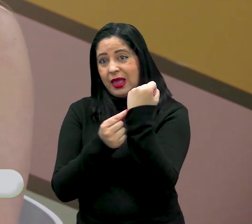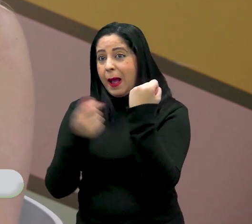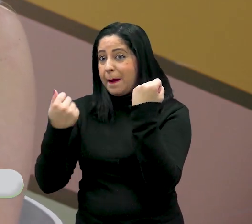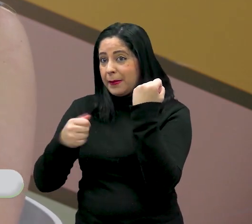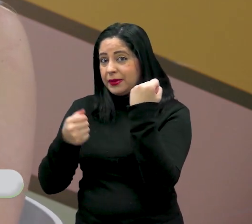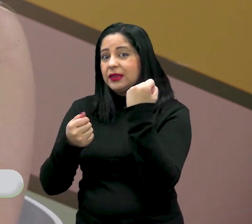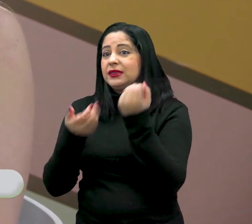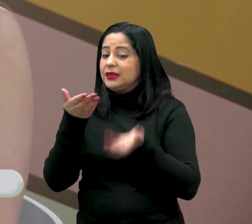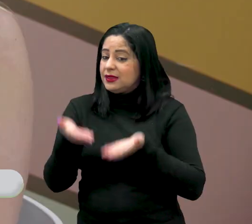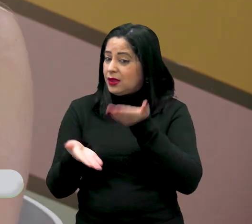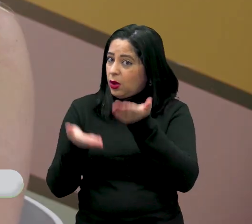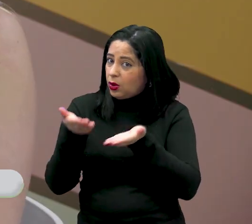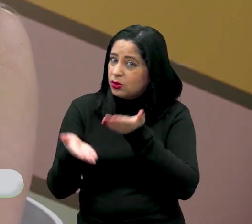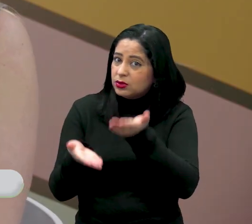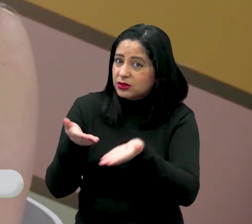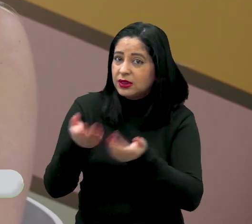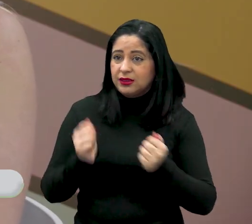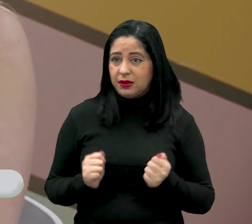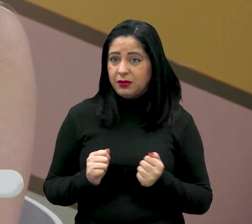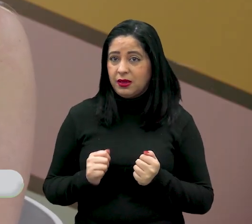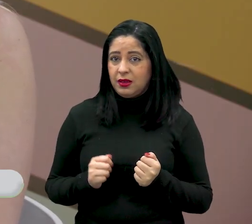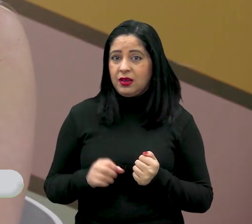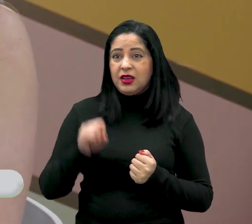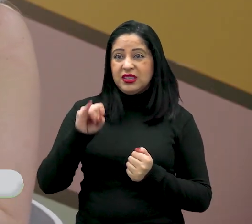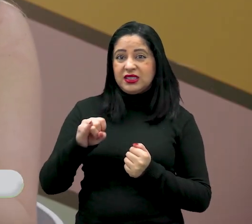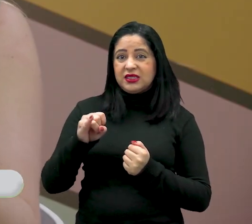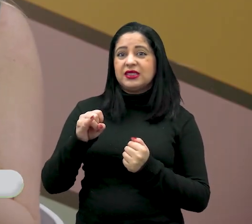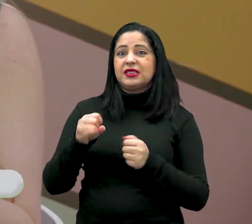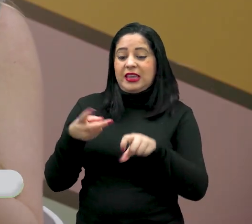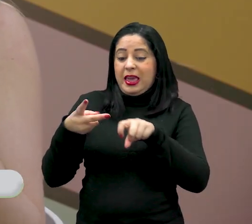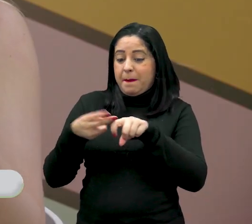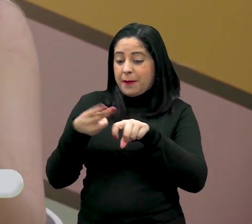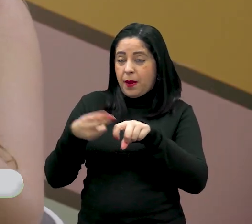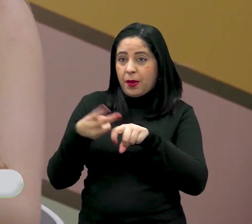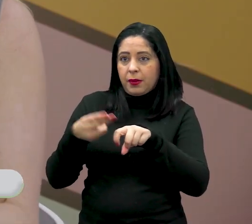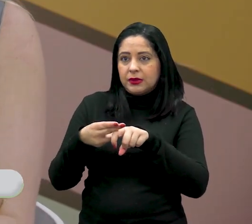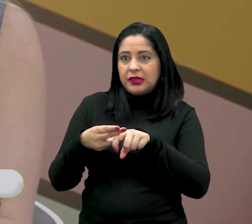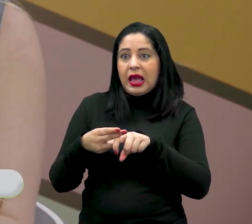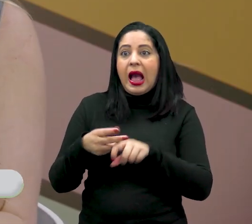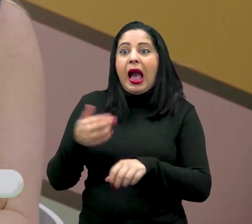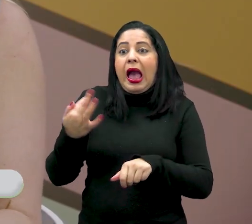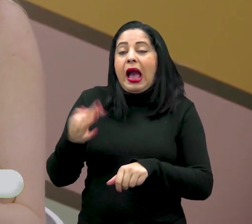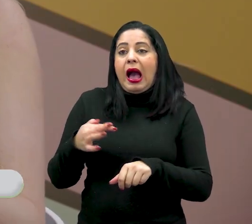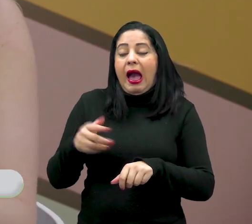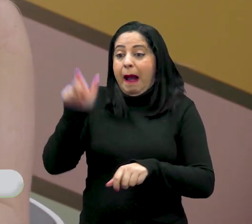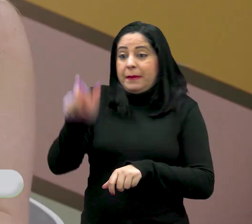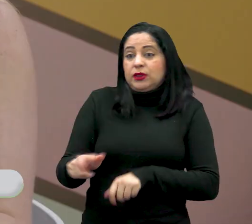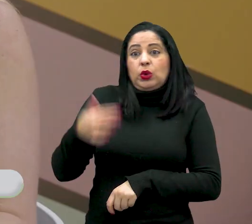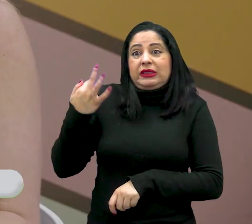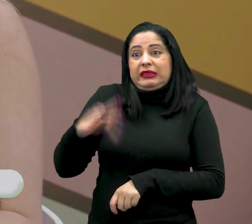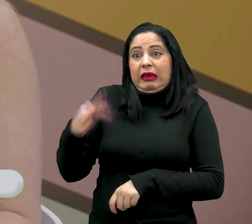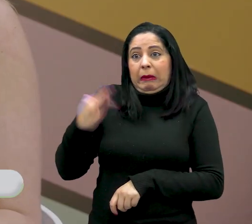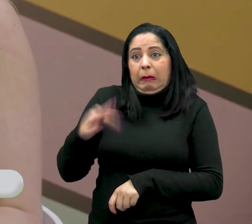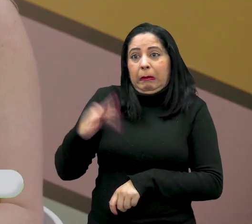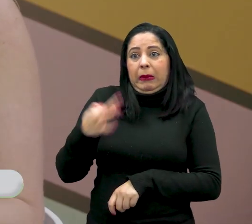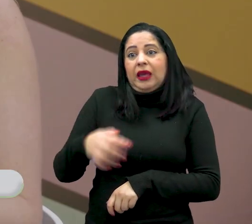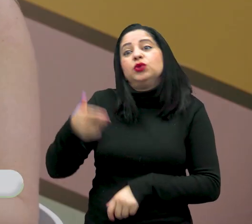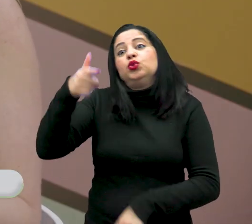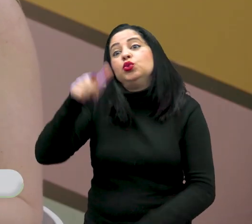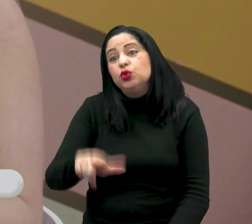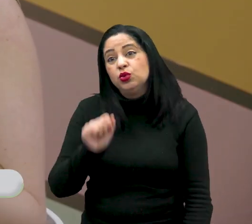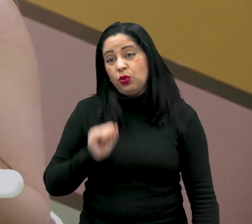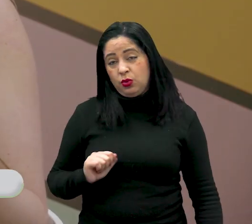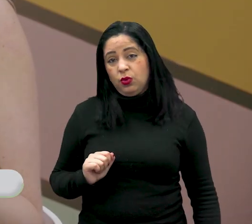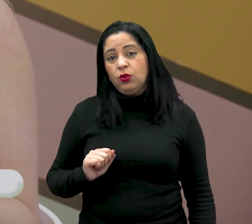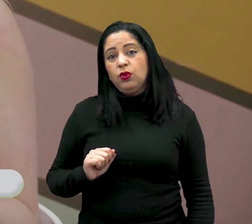Precisa reabilitar esse paciente. Esse paciente que operou, ele fica com um certo medo de machucar esse joelho novamente, ele